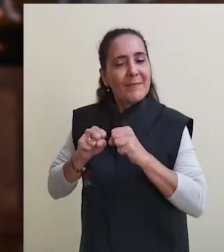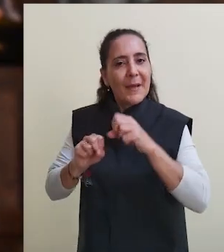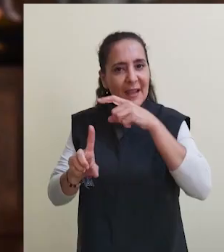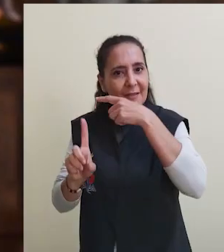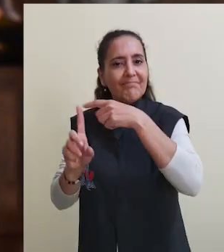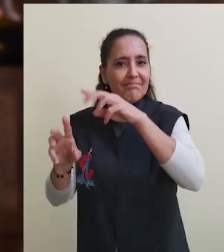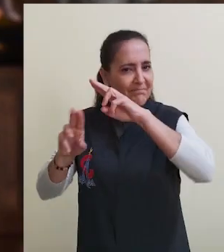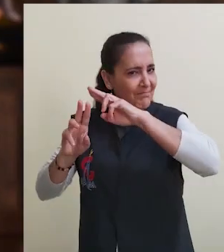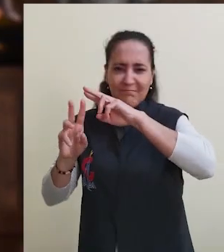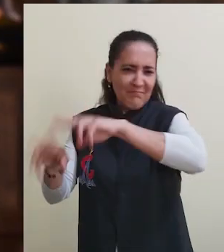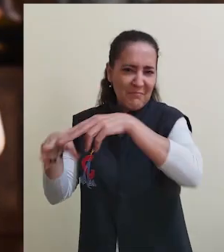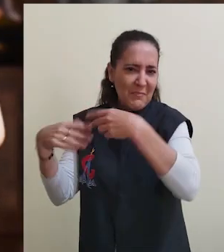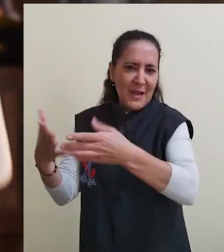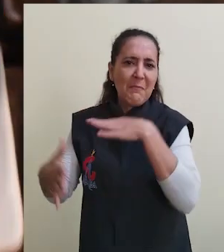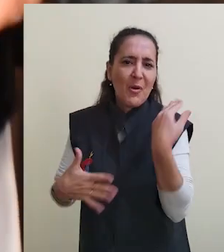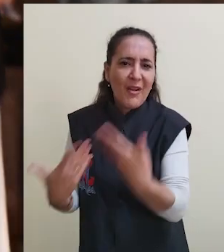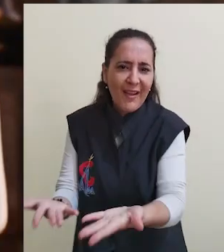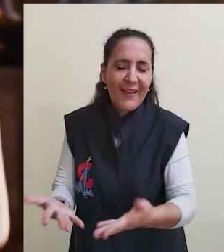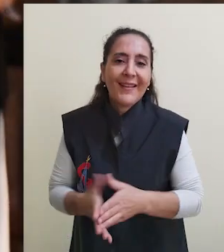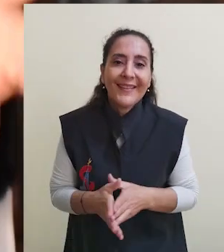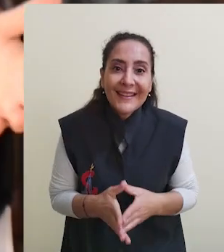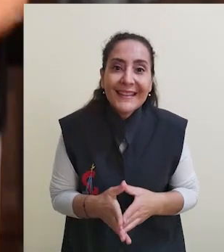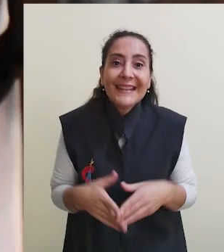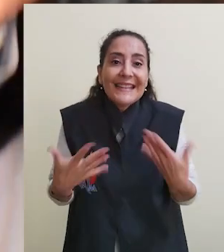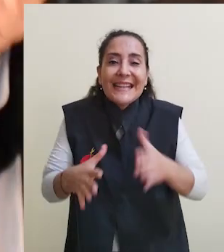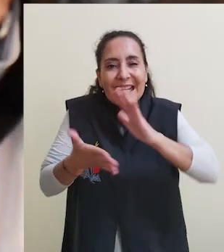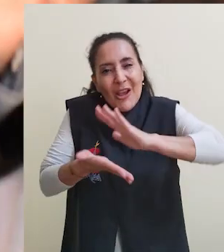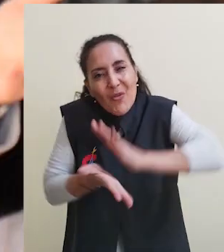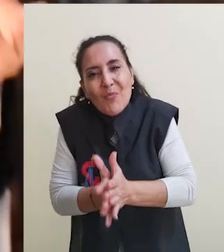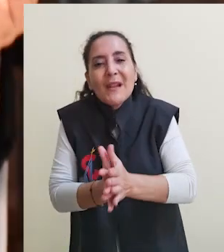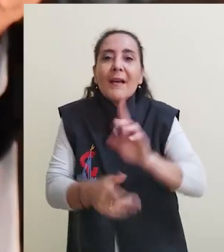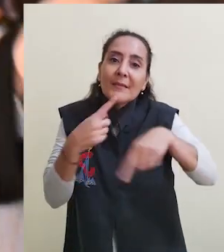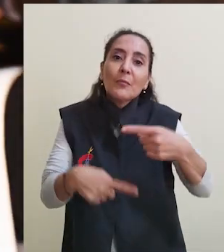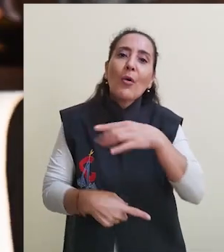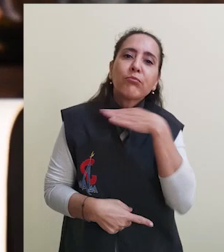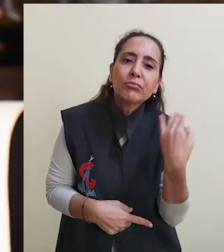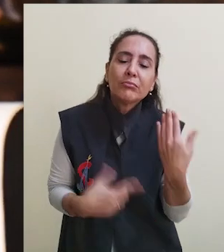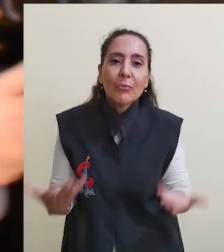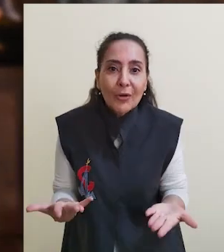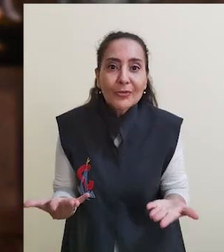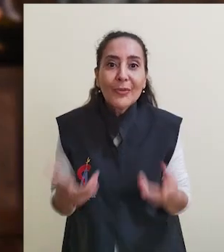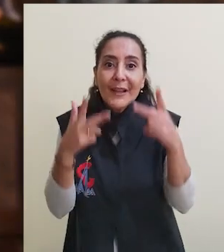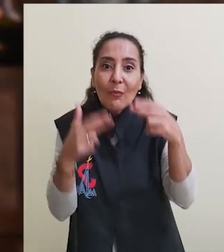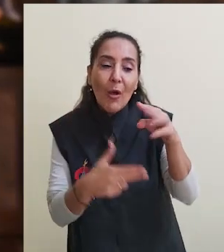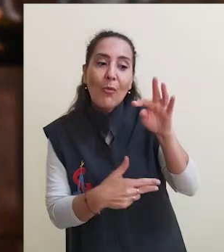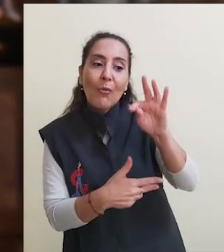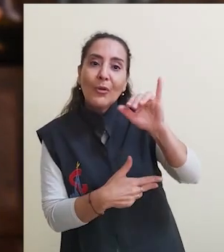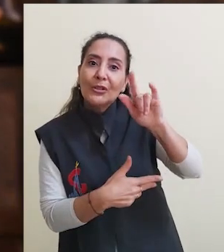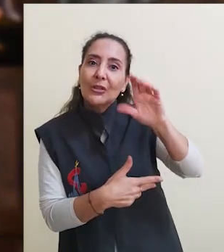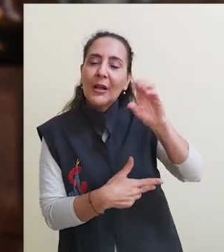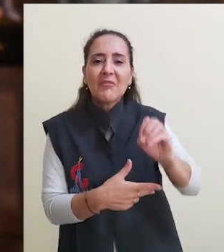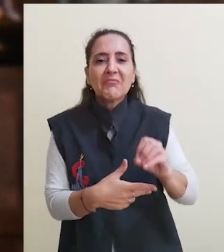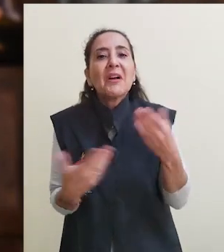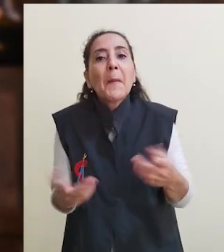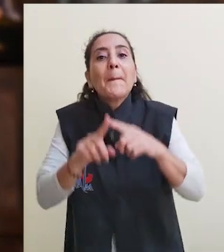vida de Jesus. Amanhã é dia de ser apresentado, flagelado, exposto, humilhado e morto. Como tinha acabado de ser Tiago.